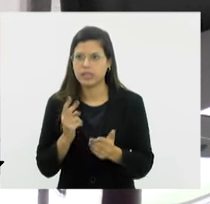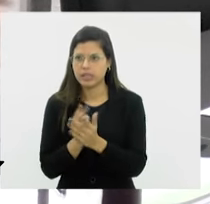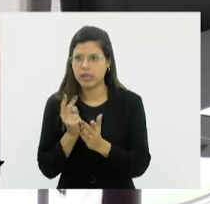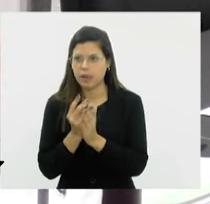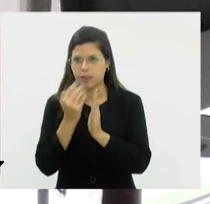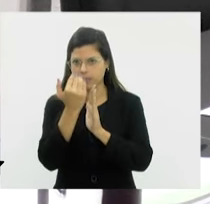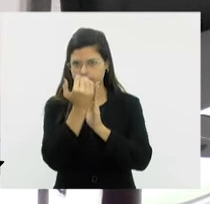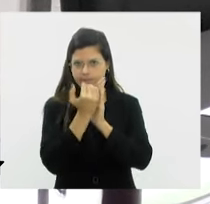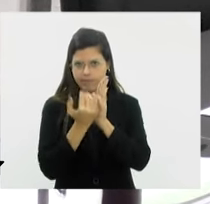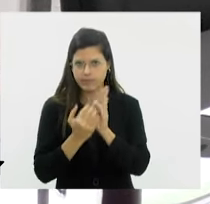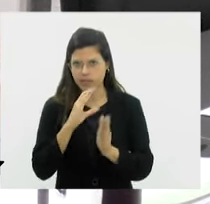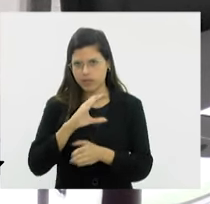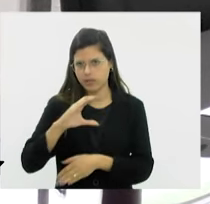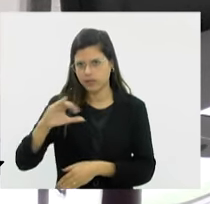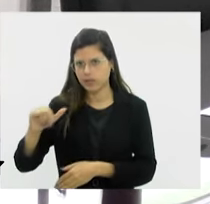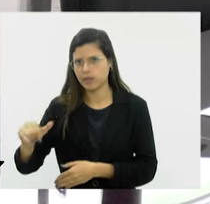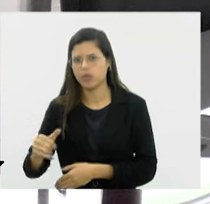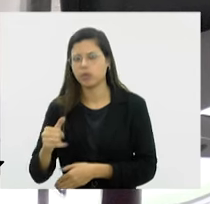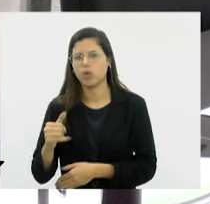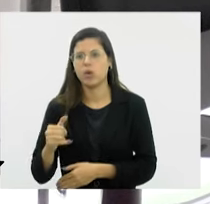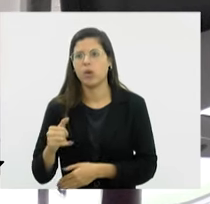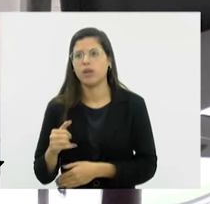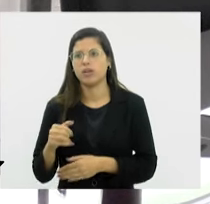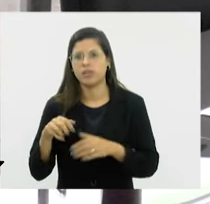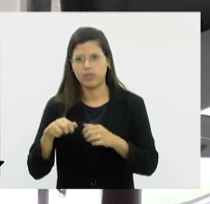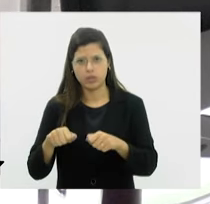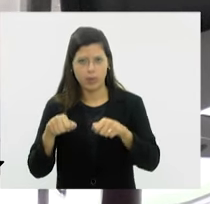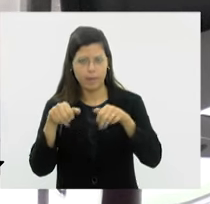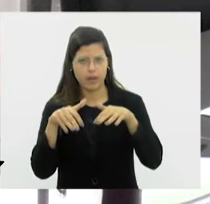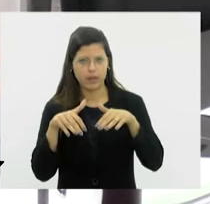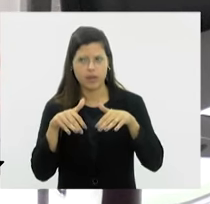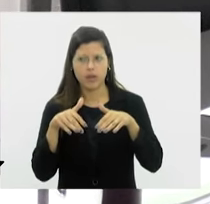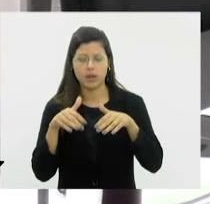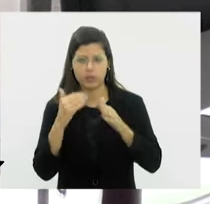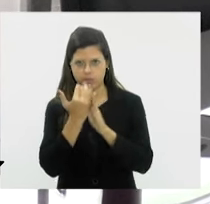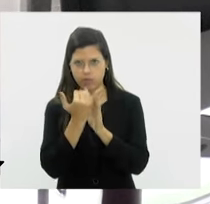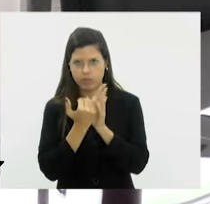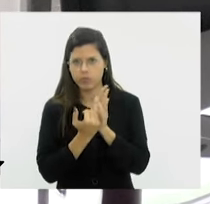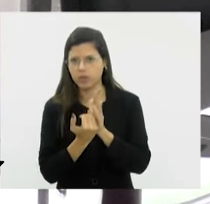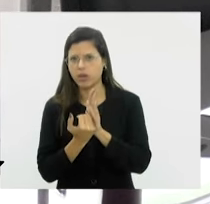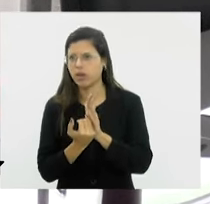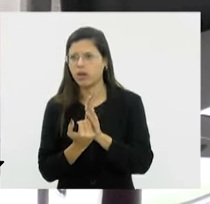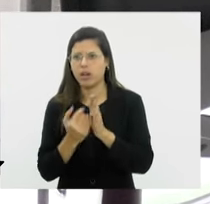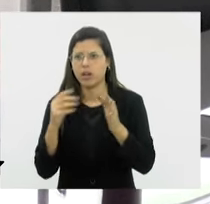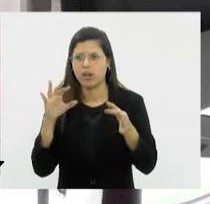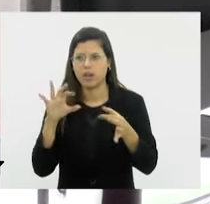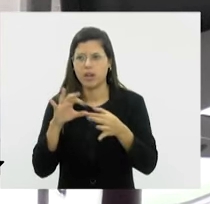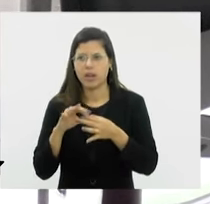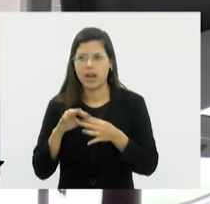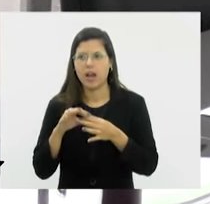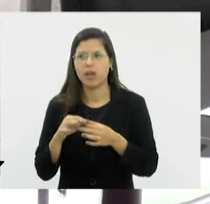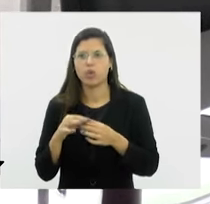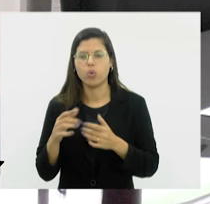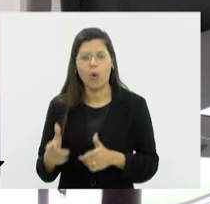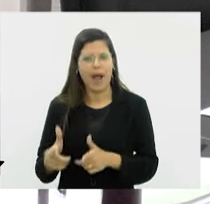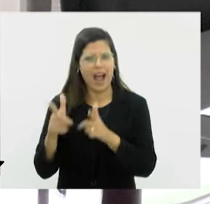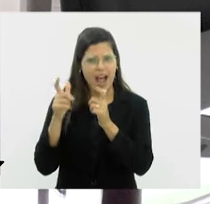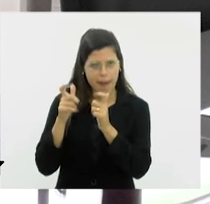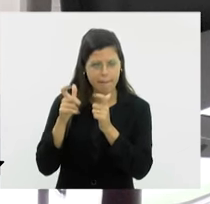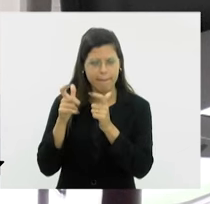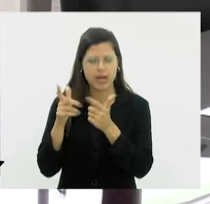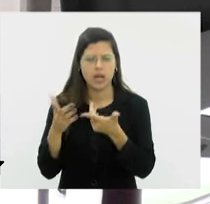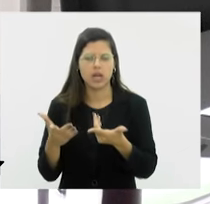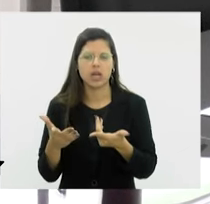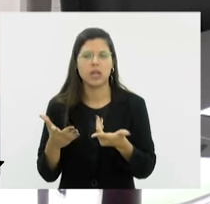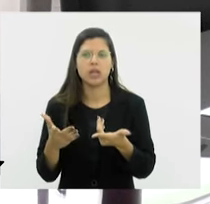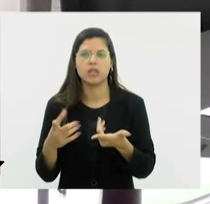CCJ, mais a pauta de plenário, qualquer nuance que envolva a questão de arma ou de tiro,